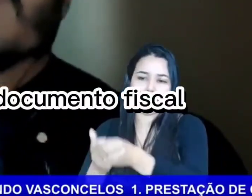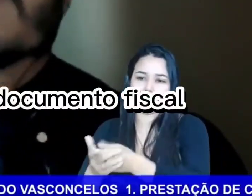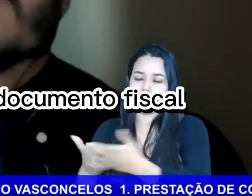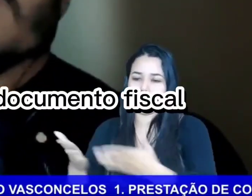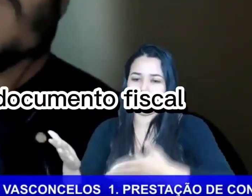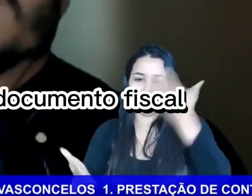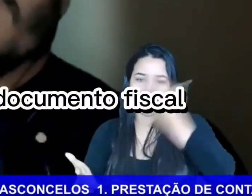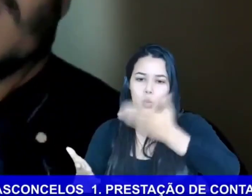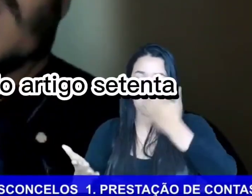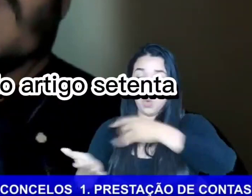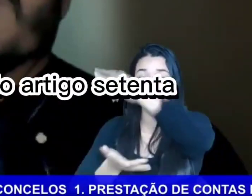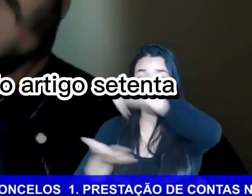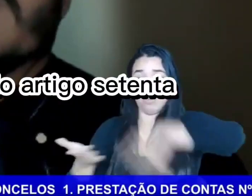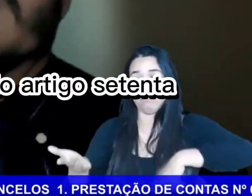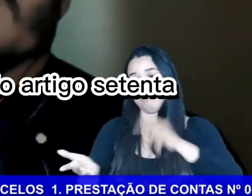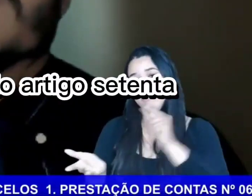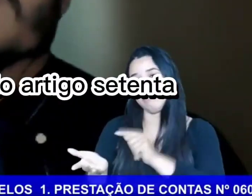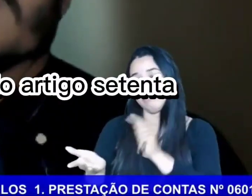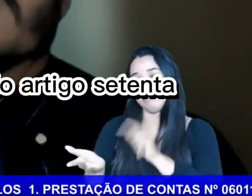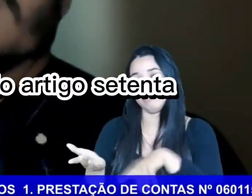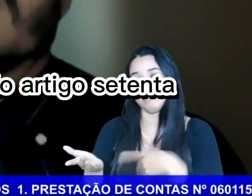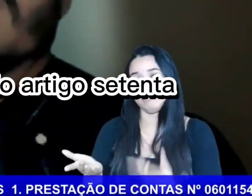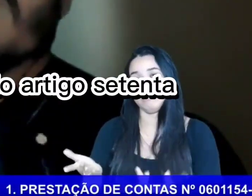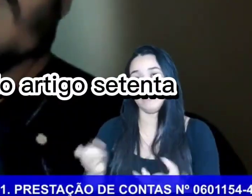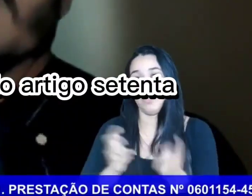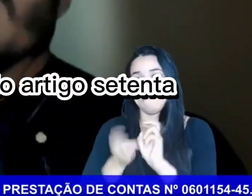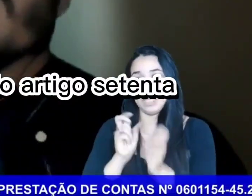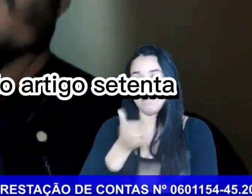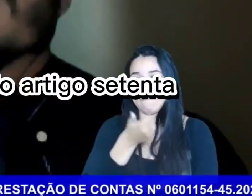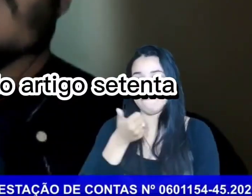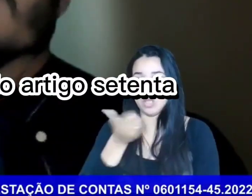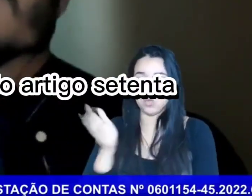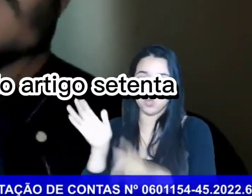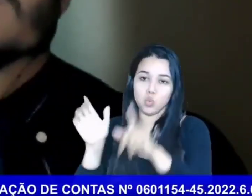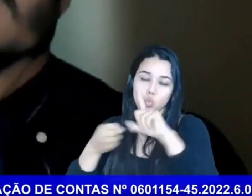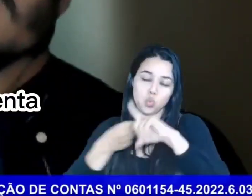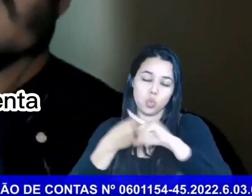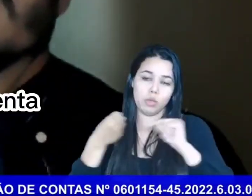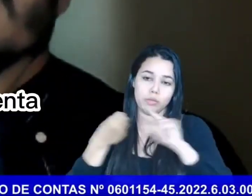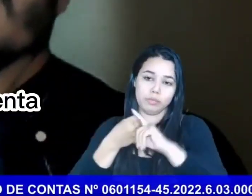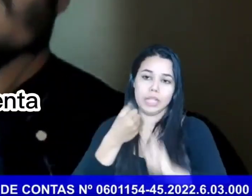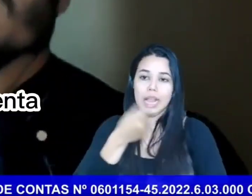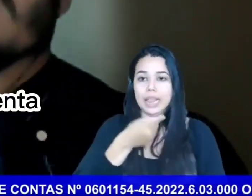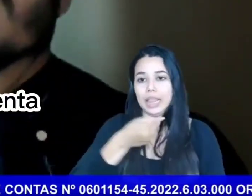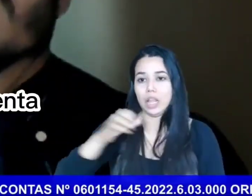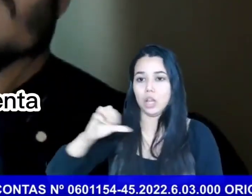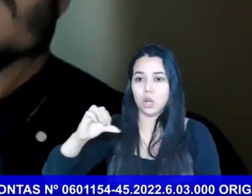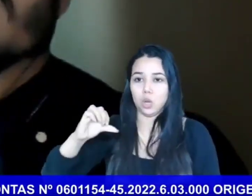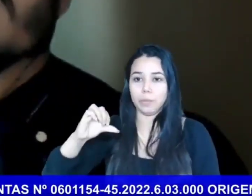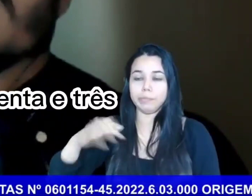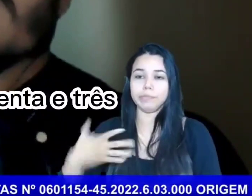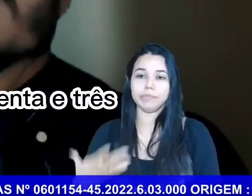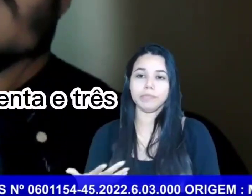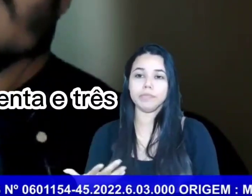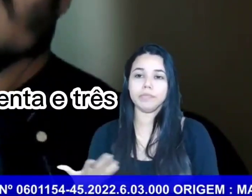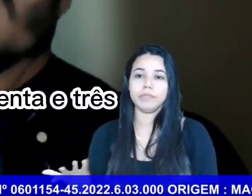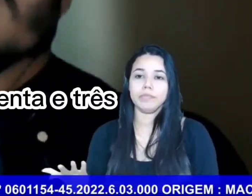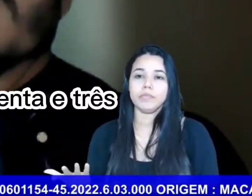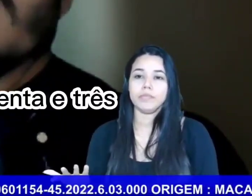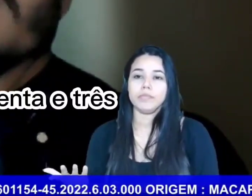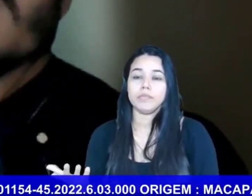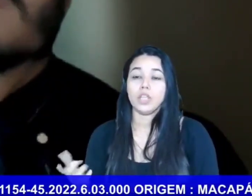do documento fiscal, consoante o parágrafo 1º do artigo 79, cumulado com 60, cumulado com o